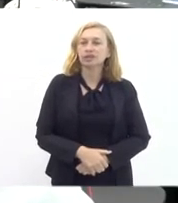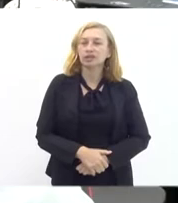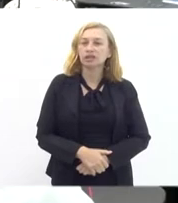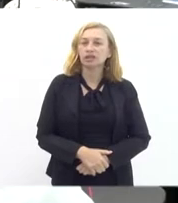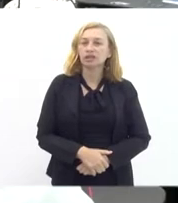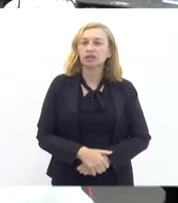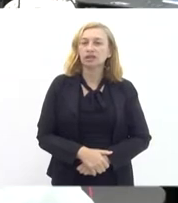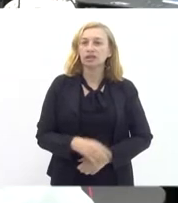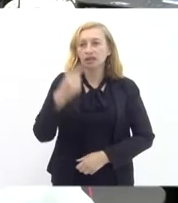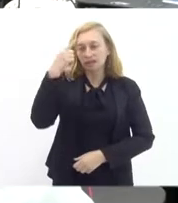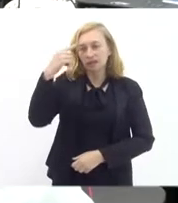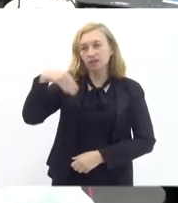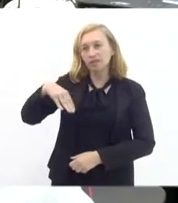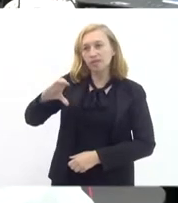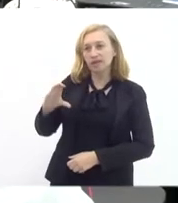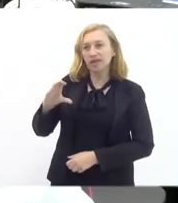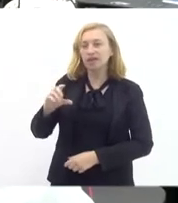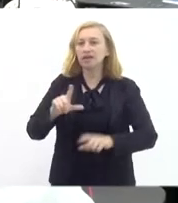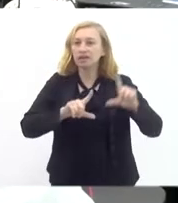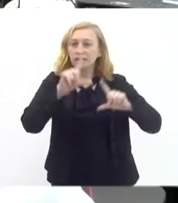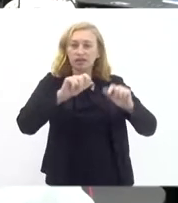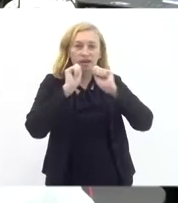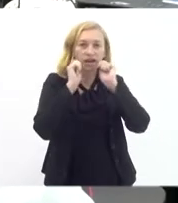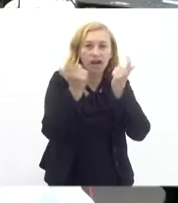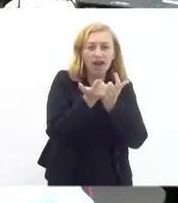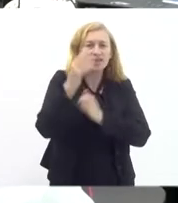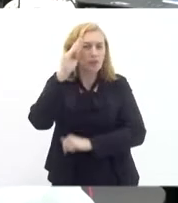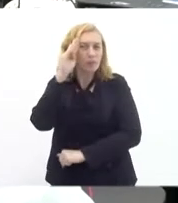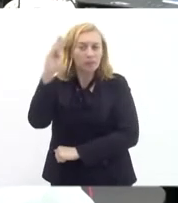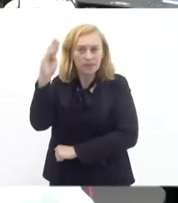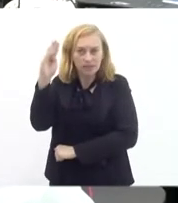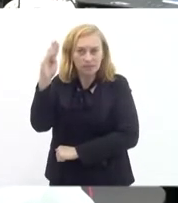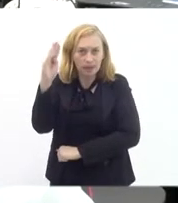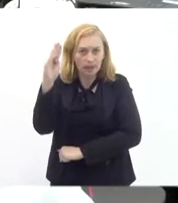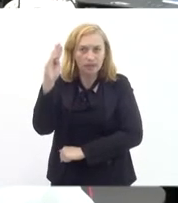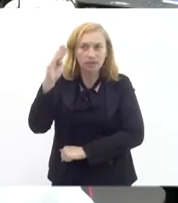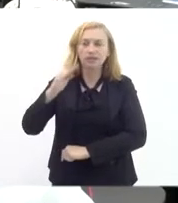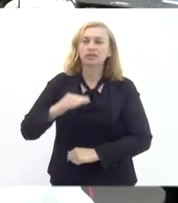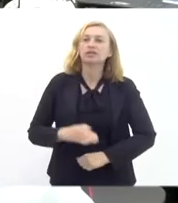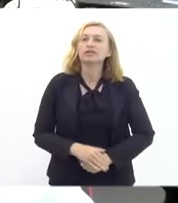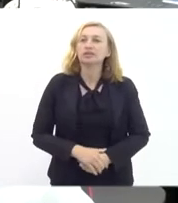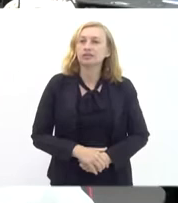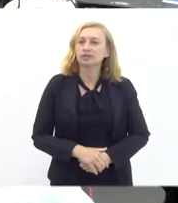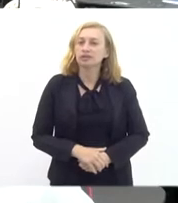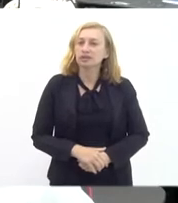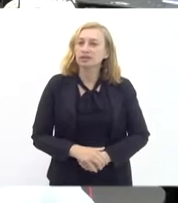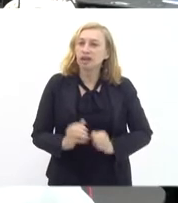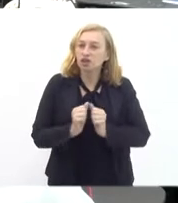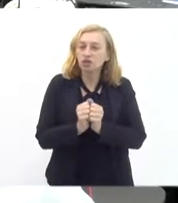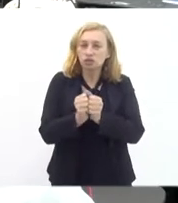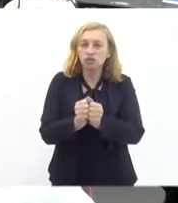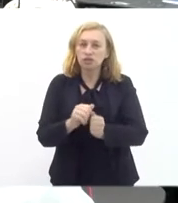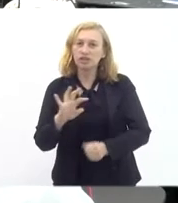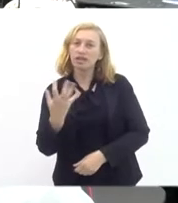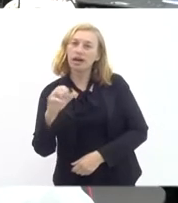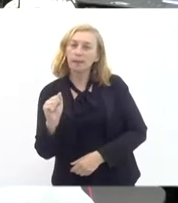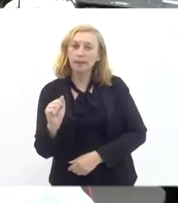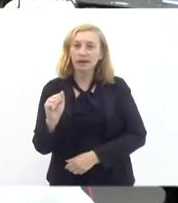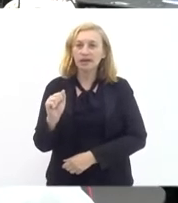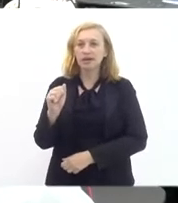MINC também, a TV Alerj, fundamentalmente também está nessa campanha, MINC. A